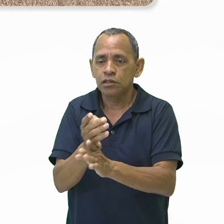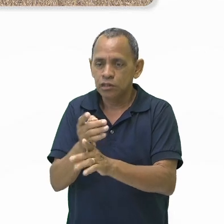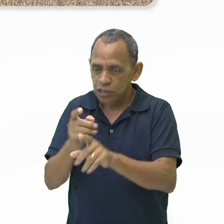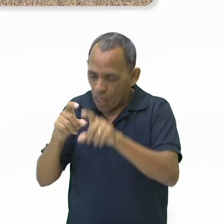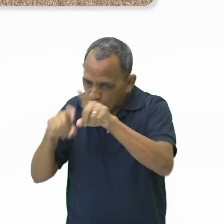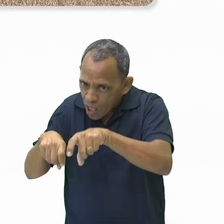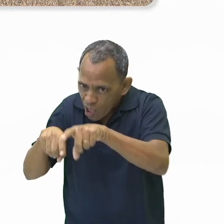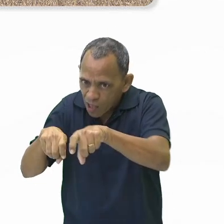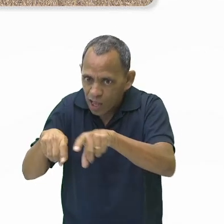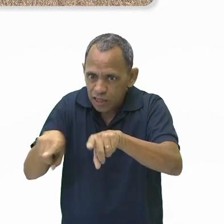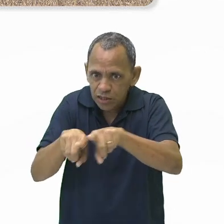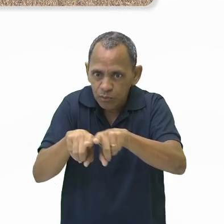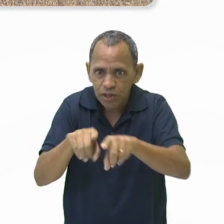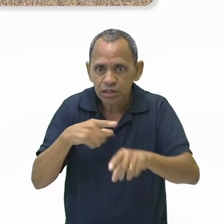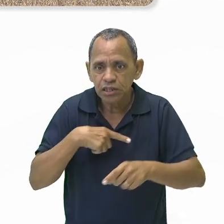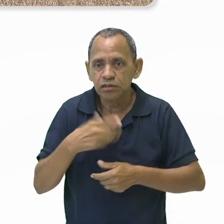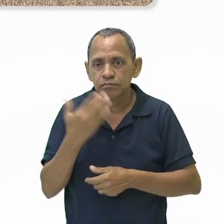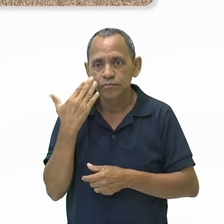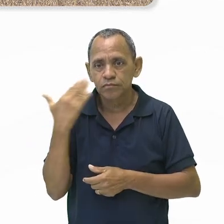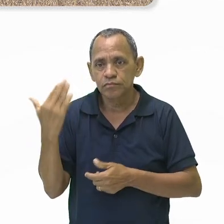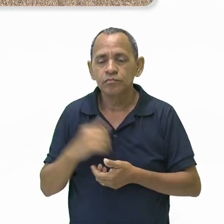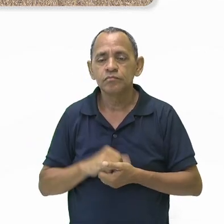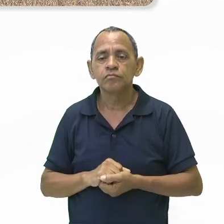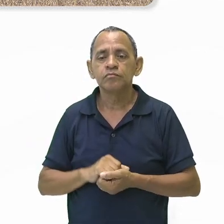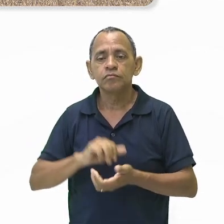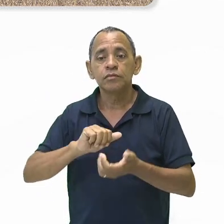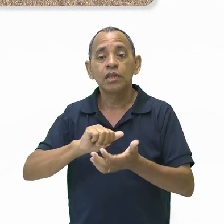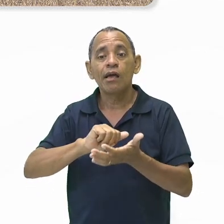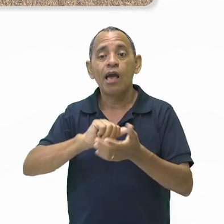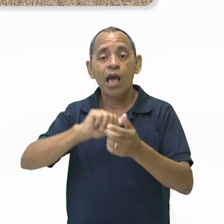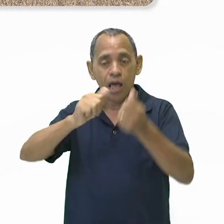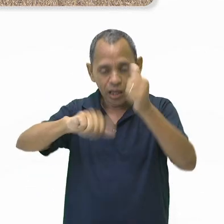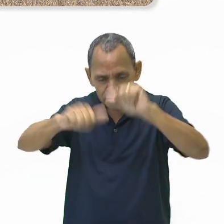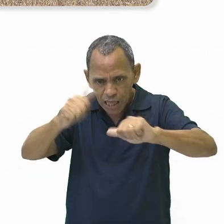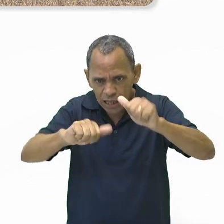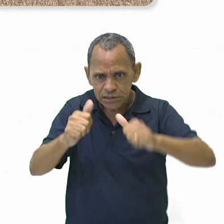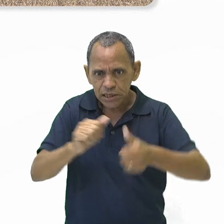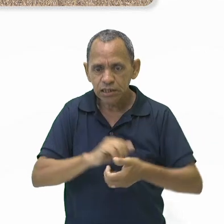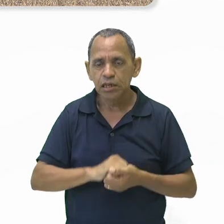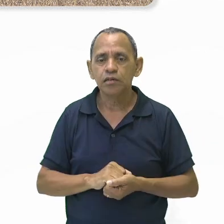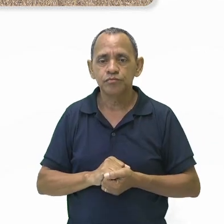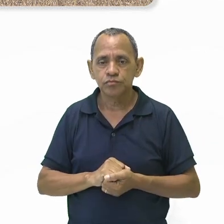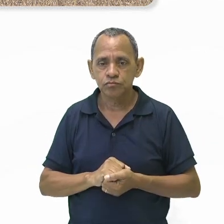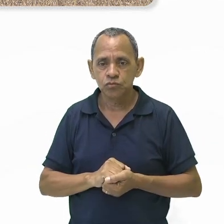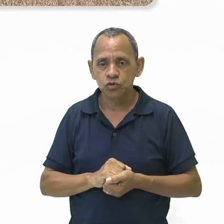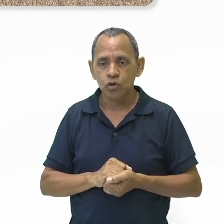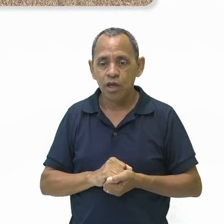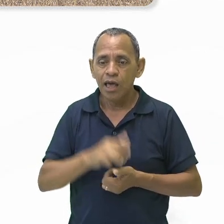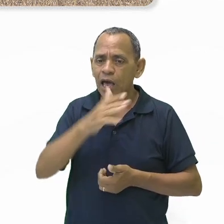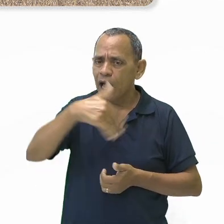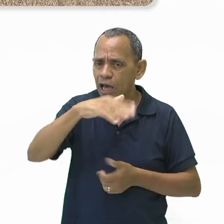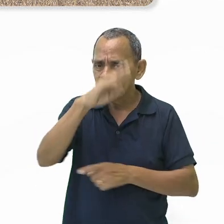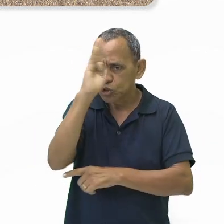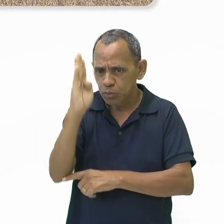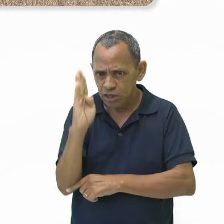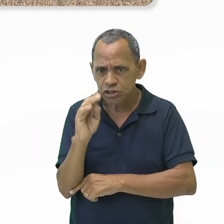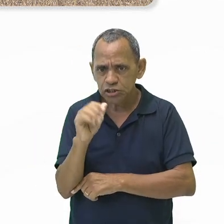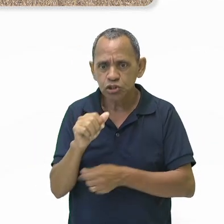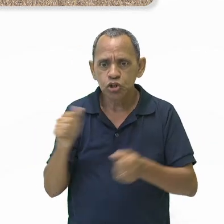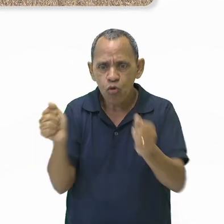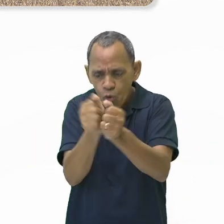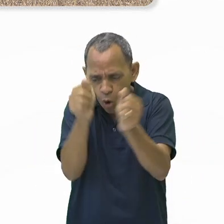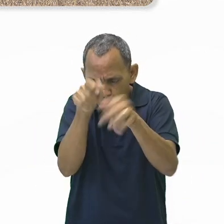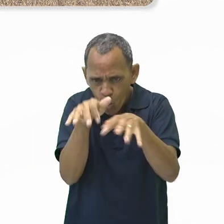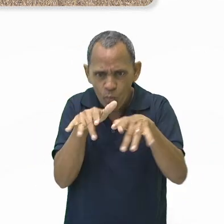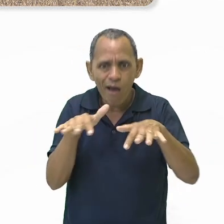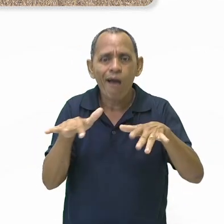nessa próxima imagem, aqui o território brasileiro ele foi sendo ocupado ao longo do tempo, né, historicamente falando, e essas áreas